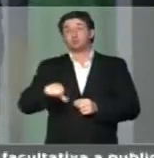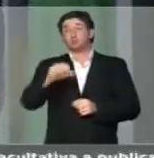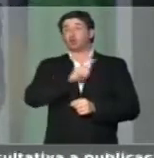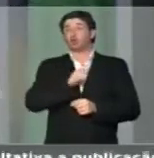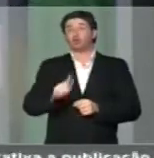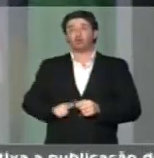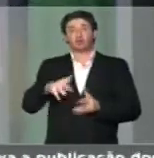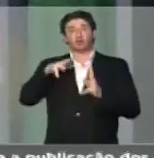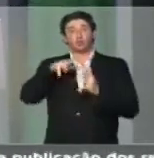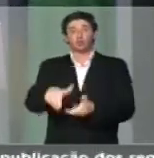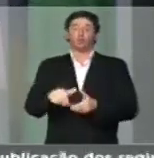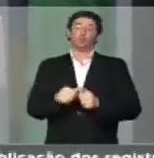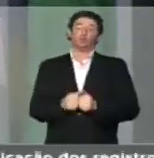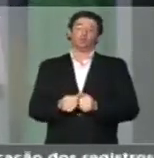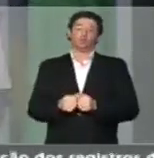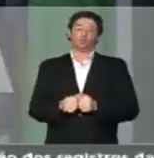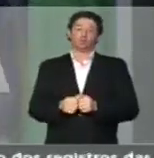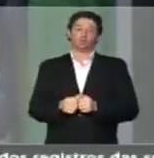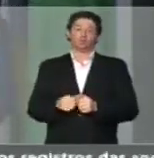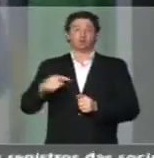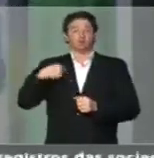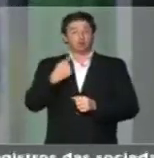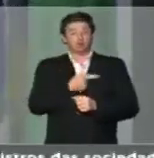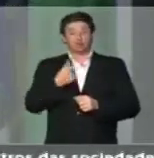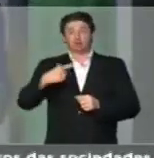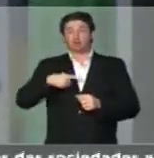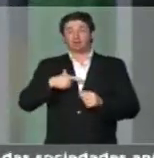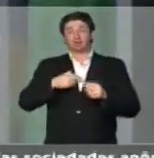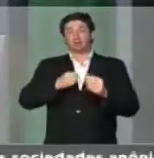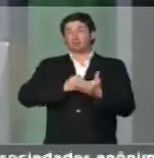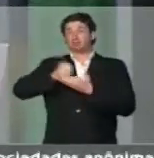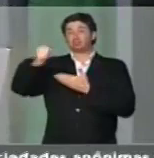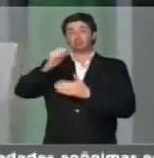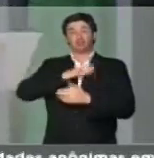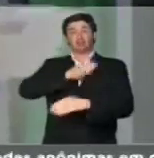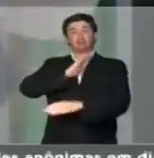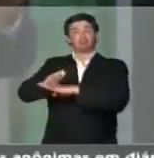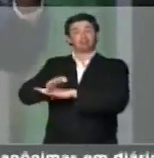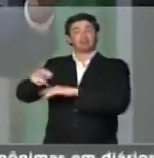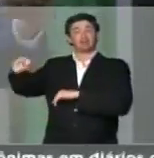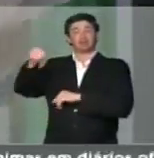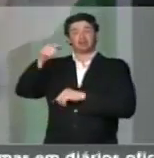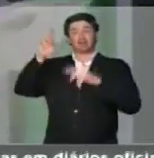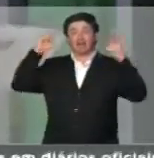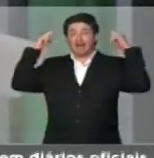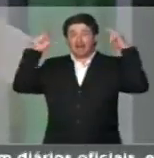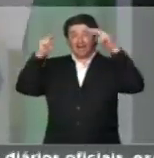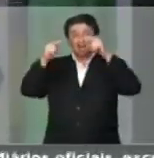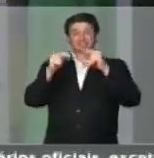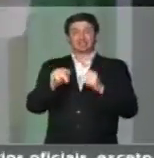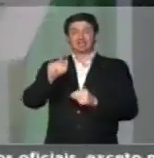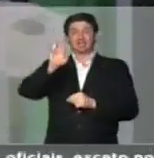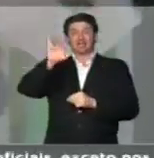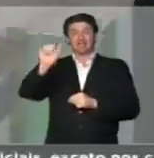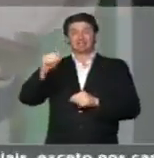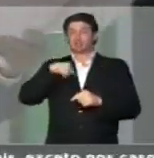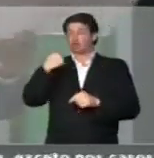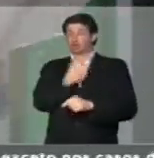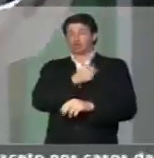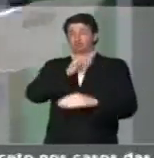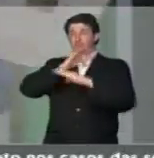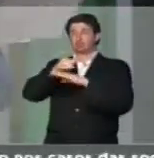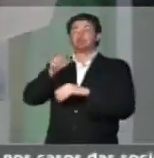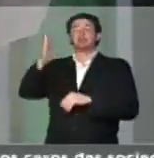do mundo. Estamos batendo a Grécia, senhor presidente. Oxalá a crise que a Grécia